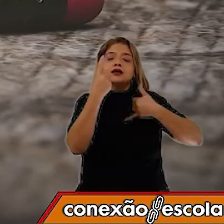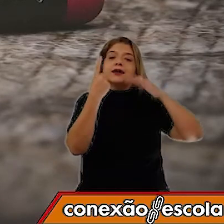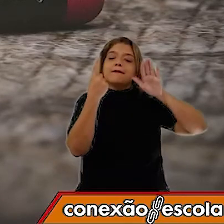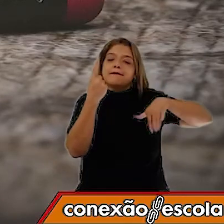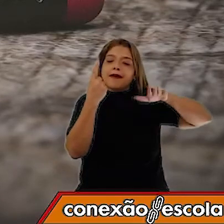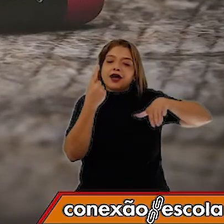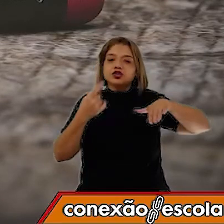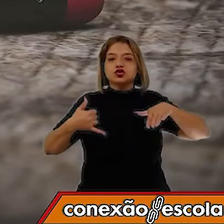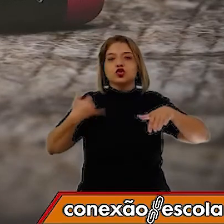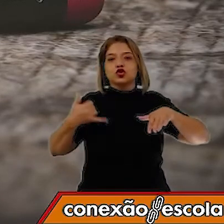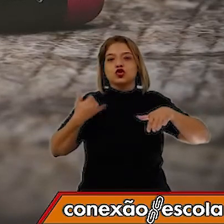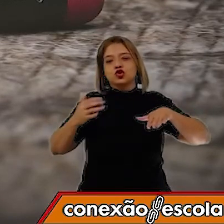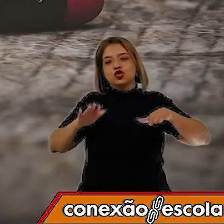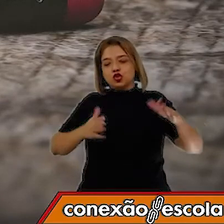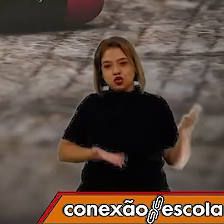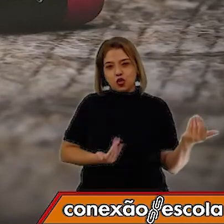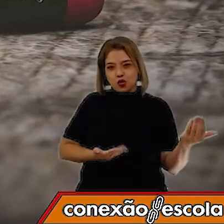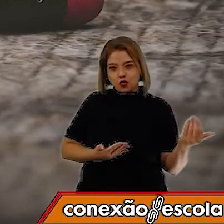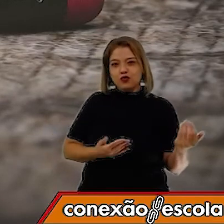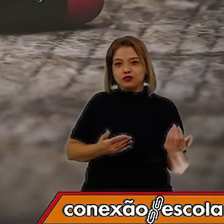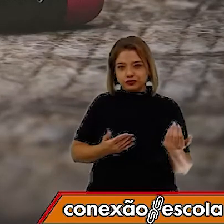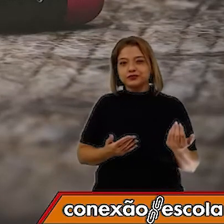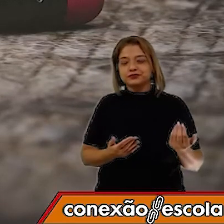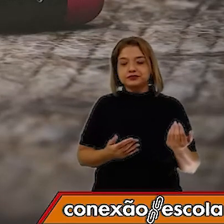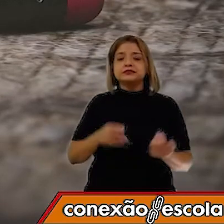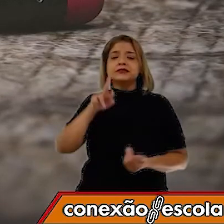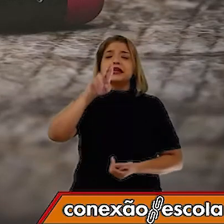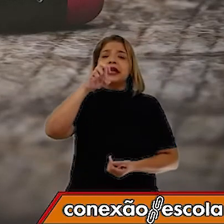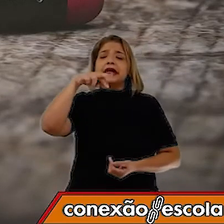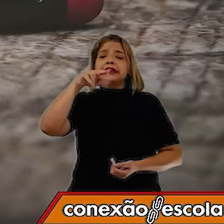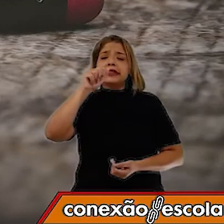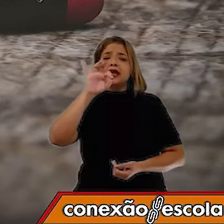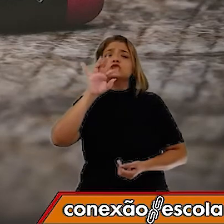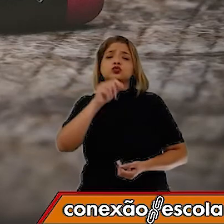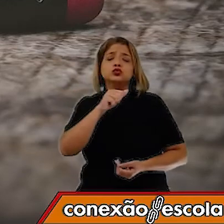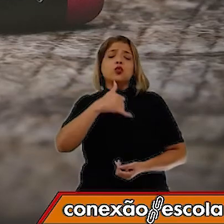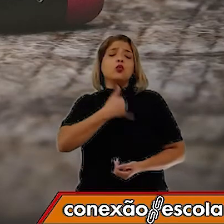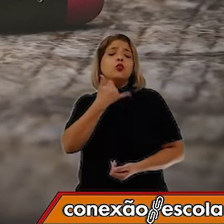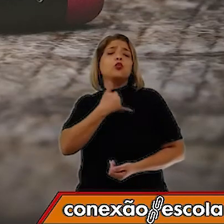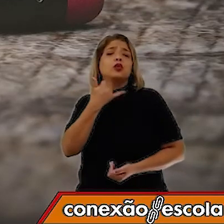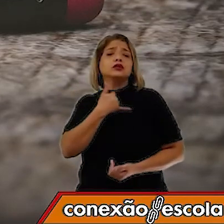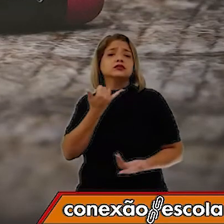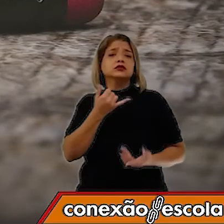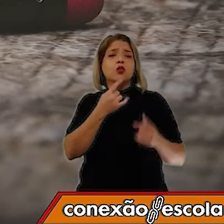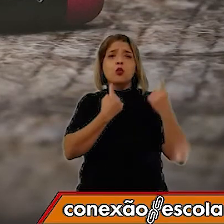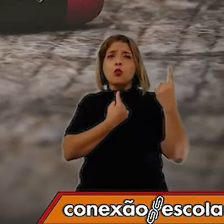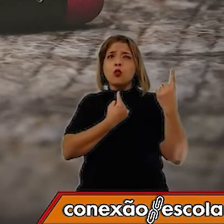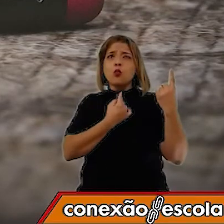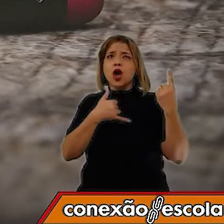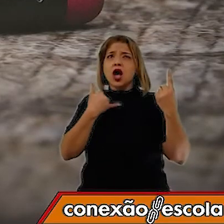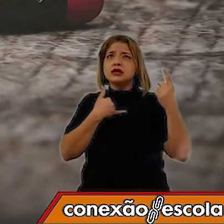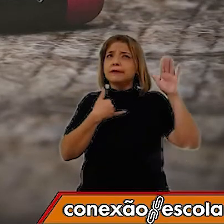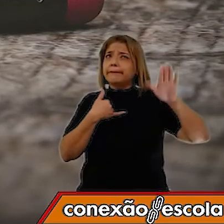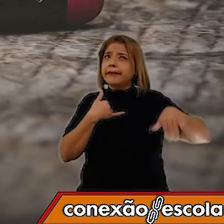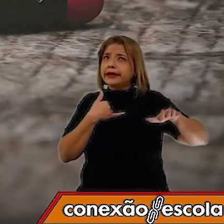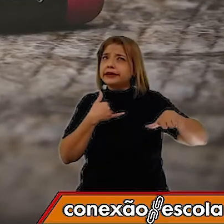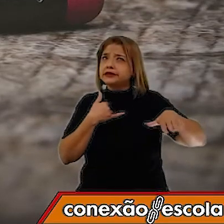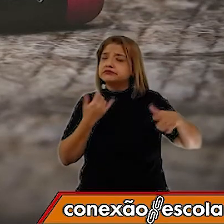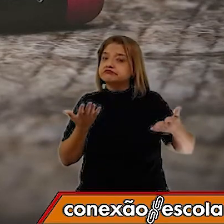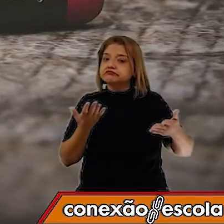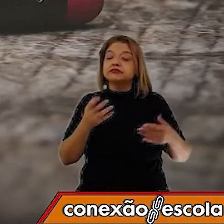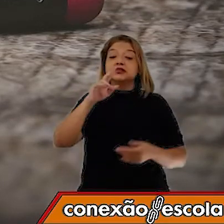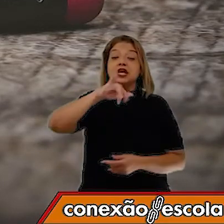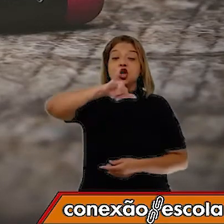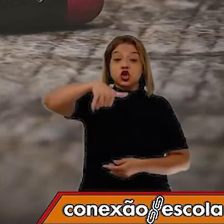quantos anos que a Vera tem. Então quantos anos que o Renato tem? Se é 1 ano a menos. Zezé tem 2